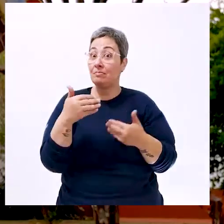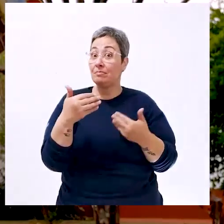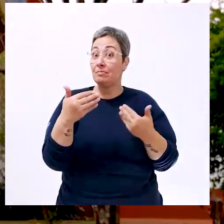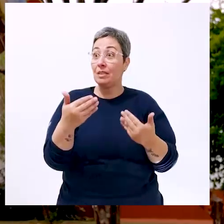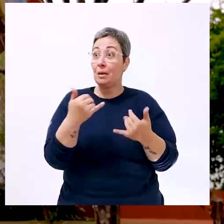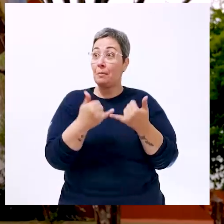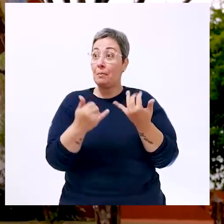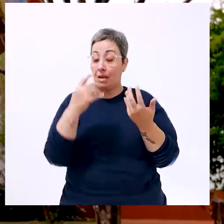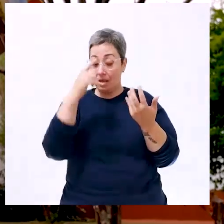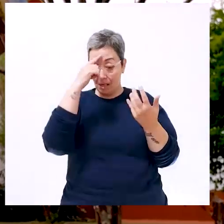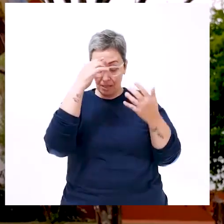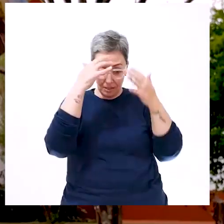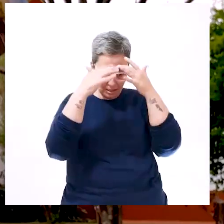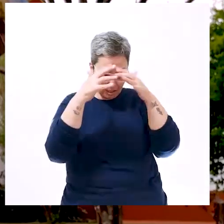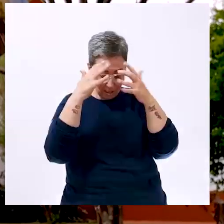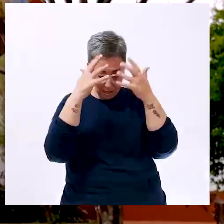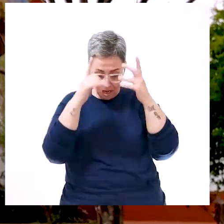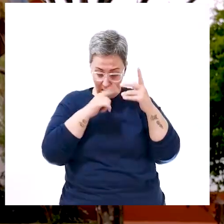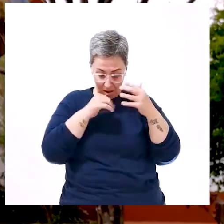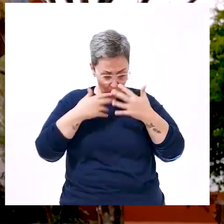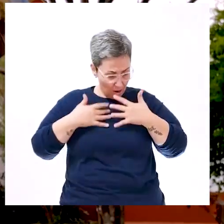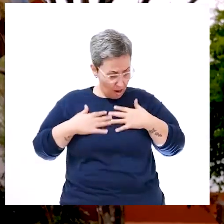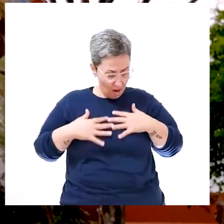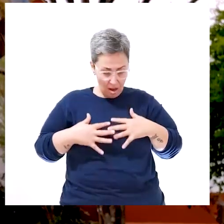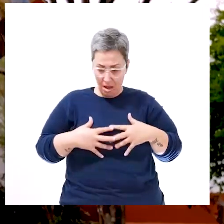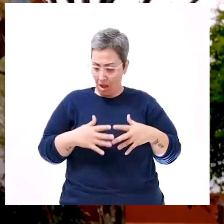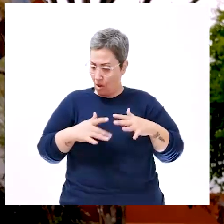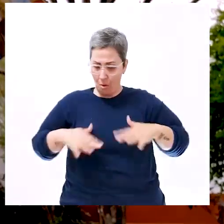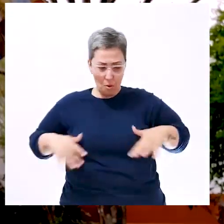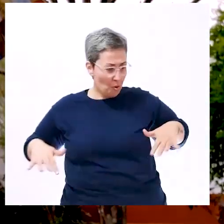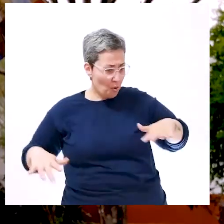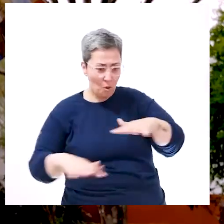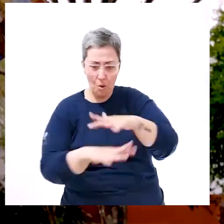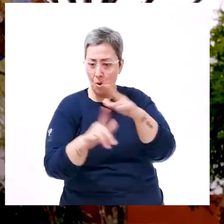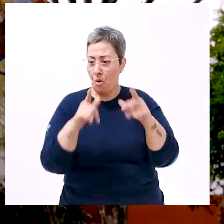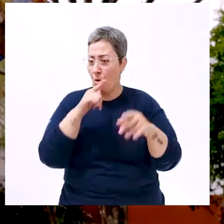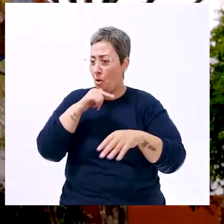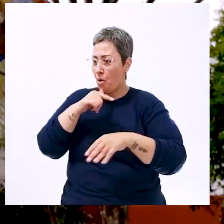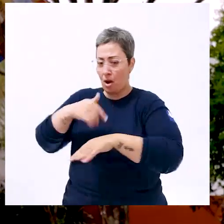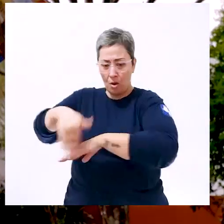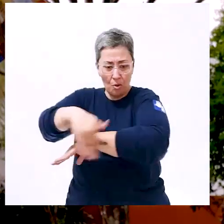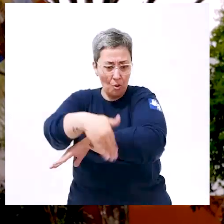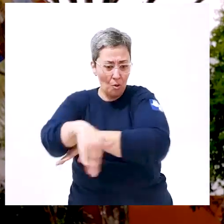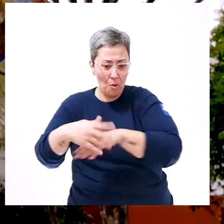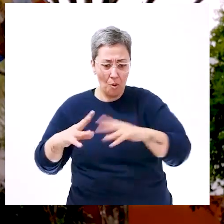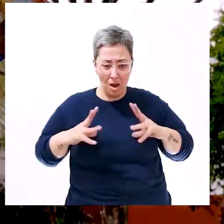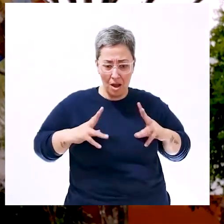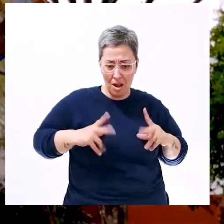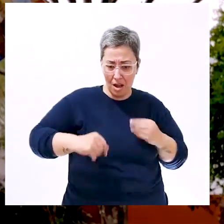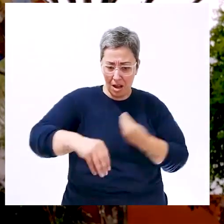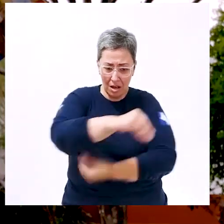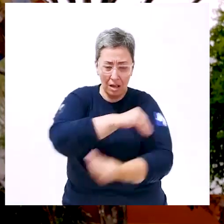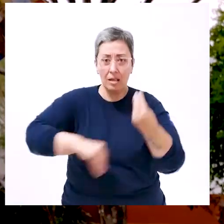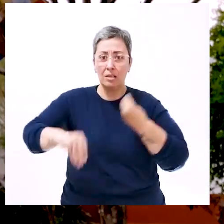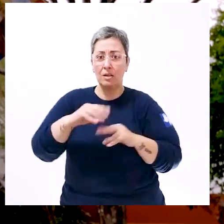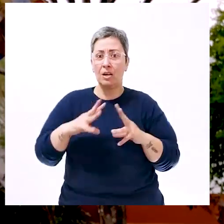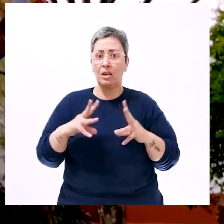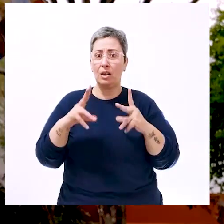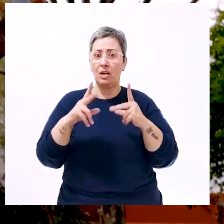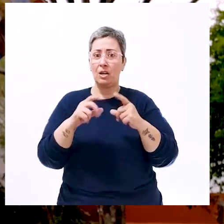O menino então mergulha na água que escorre para lavar a rua e se misturar a tantas